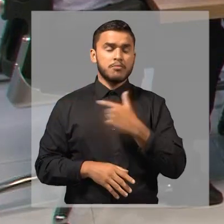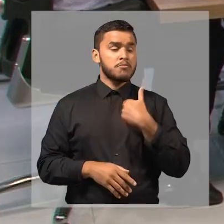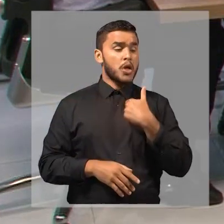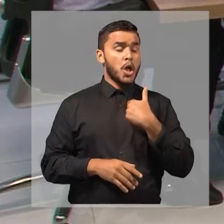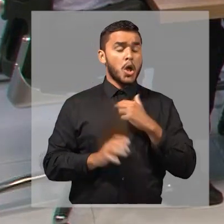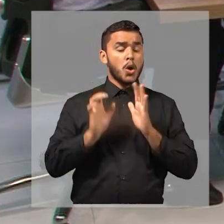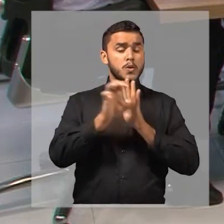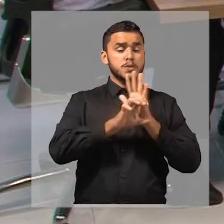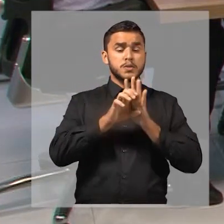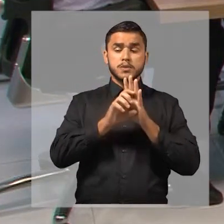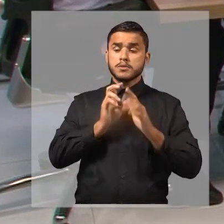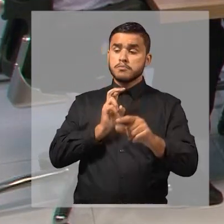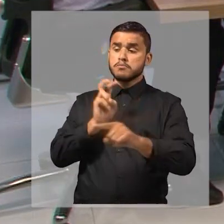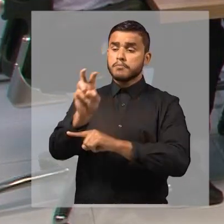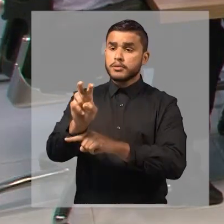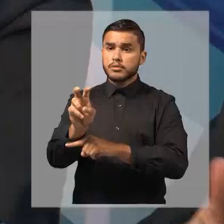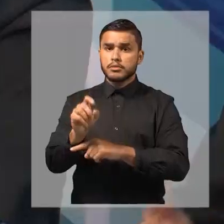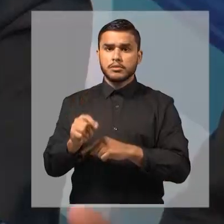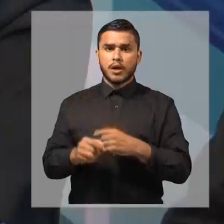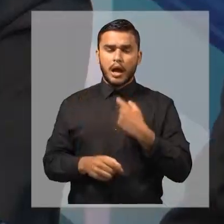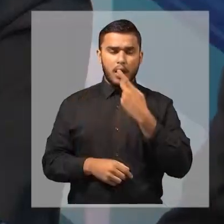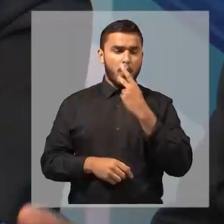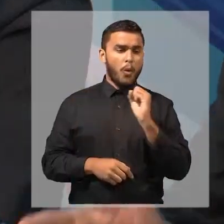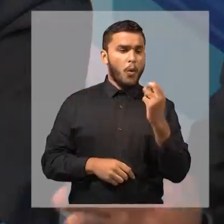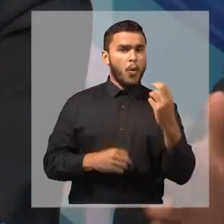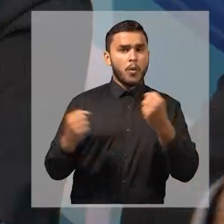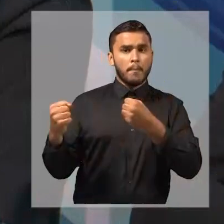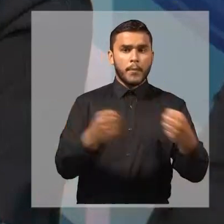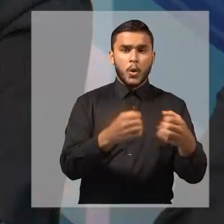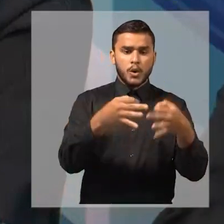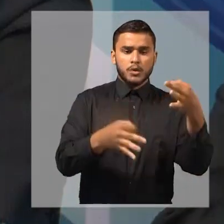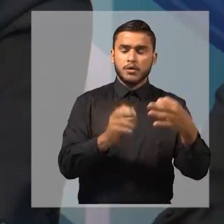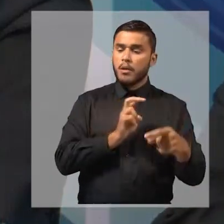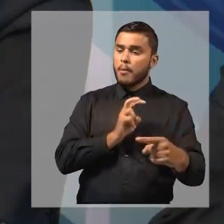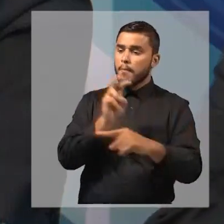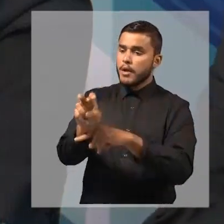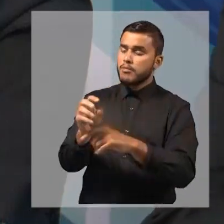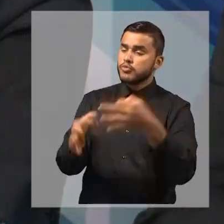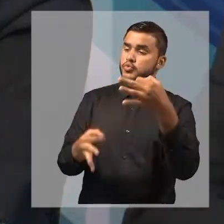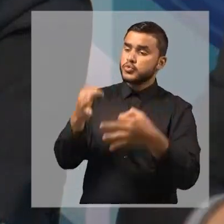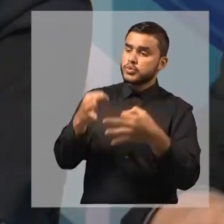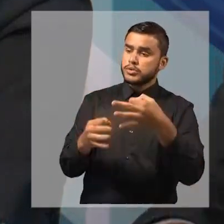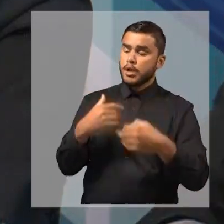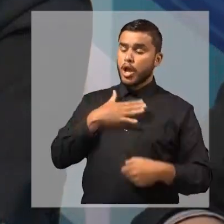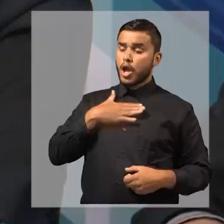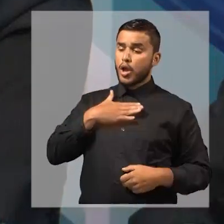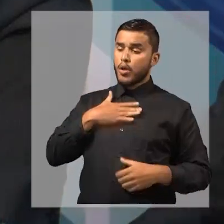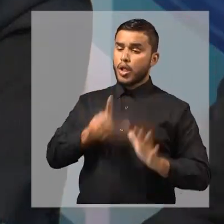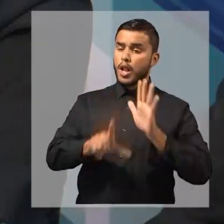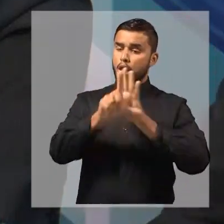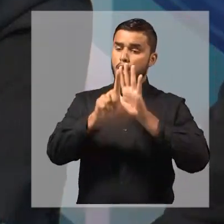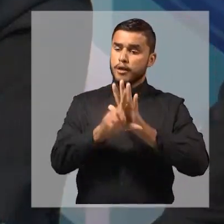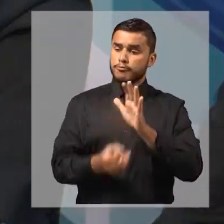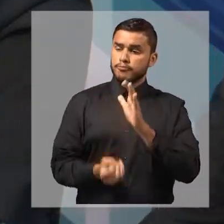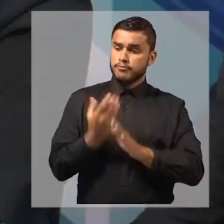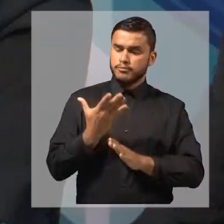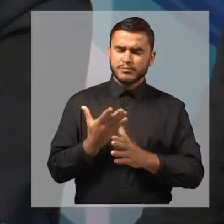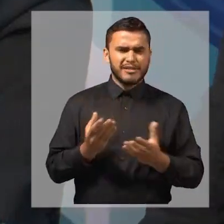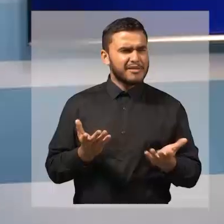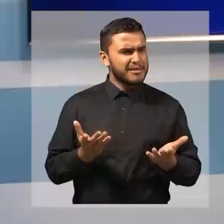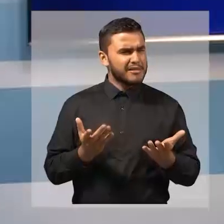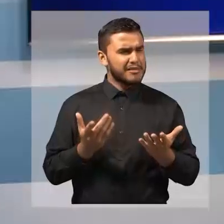executivo comete os seus enganos em relação ao legislativo, né? Então,